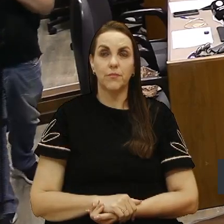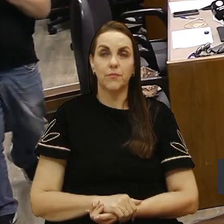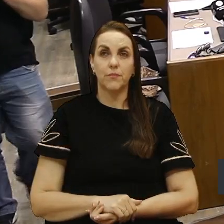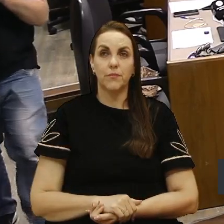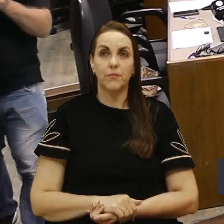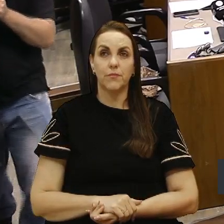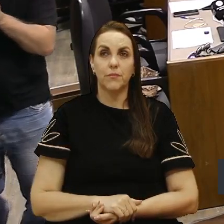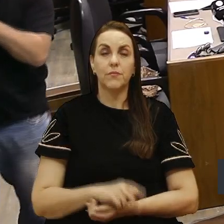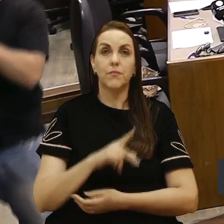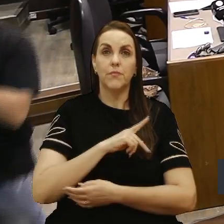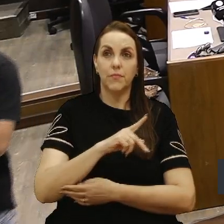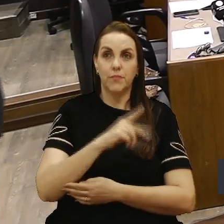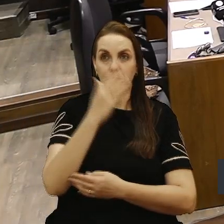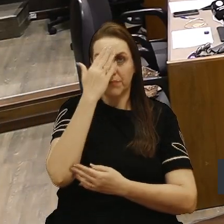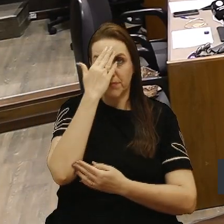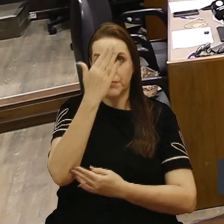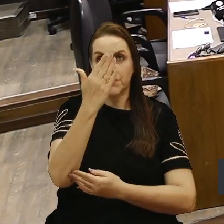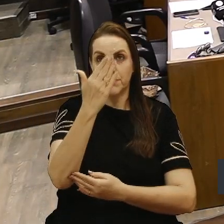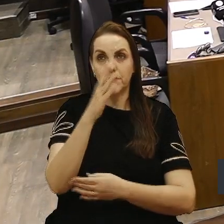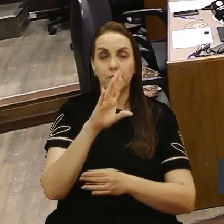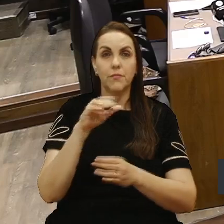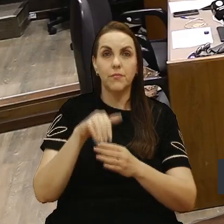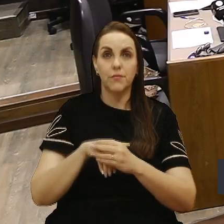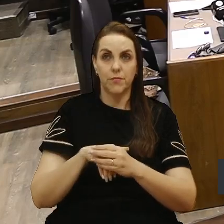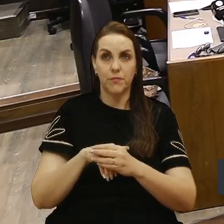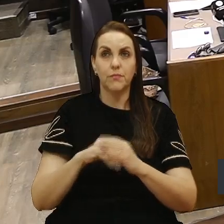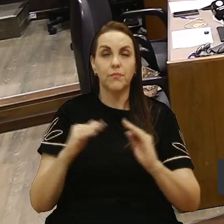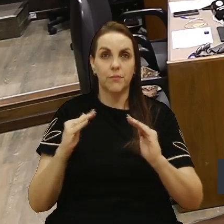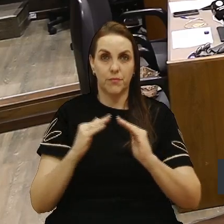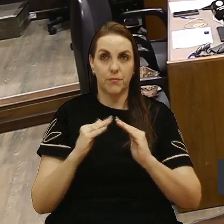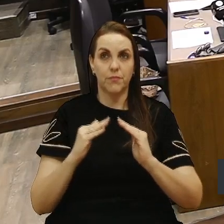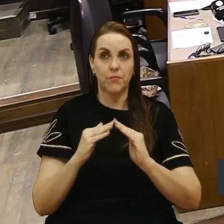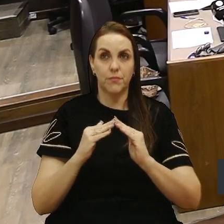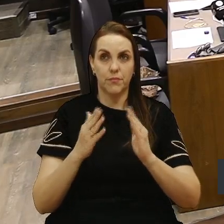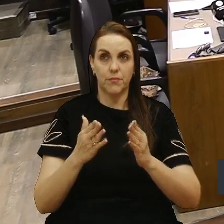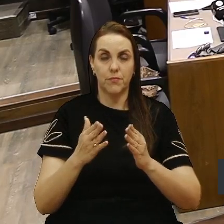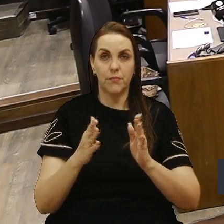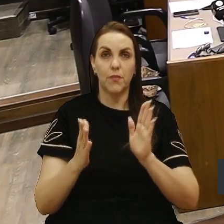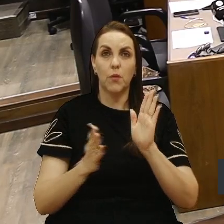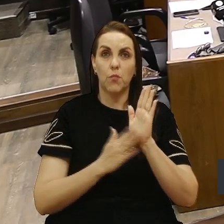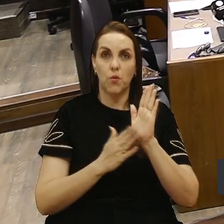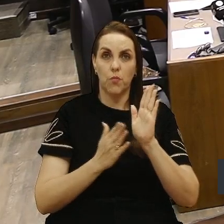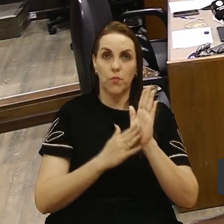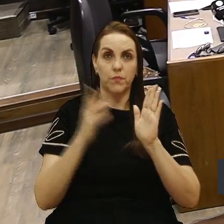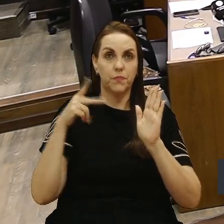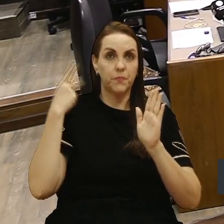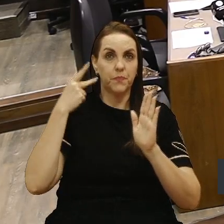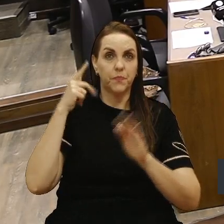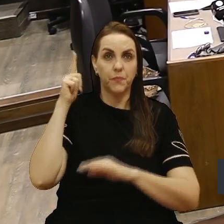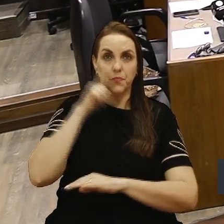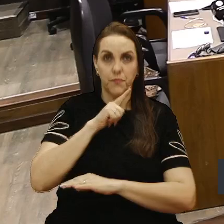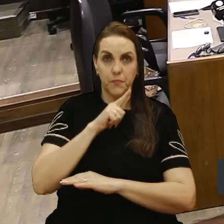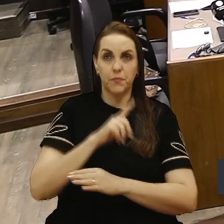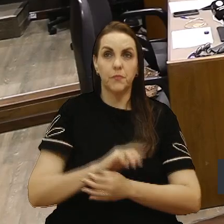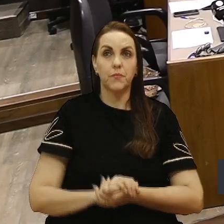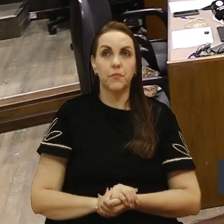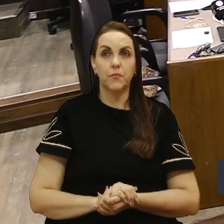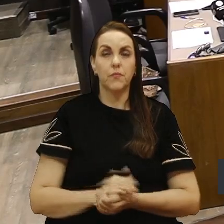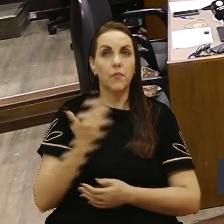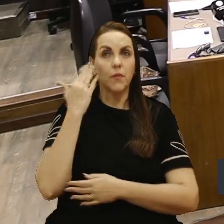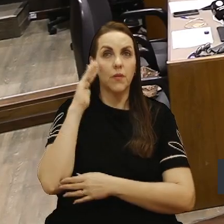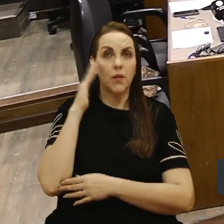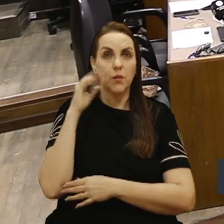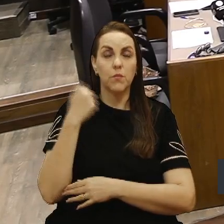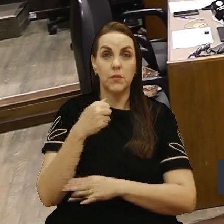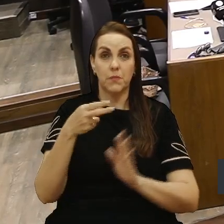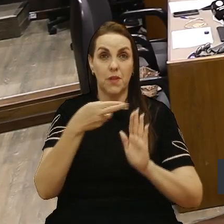Bom, presidente, obrigado. Nós vamos votar de forma favorável à proposta do vereador Lucas. Primeiro que nós entendemos que deve haver um